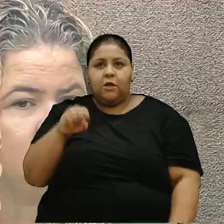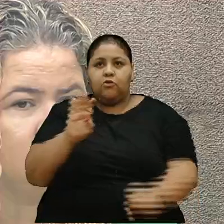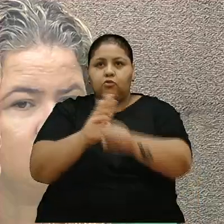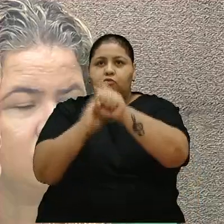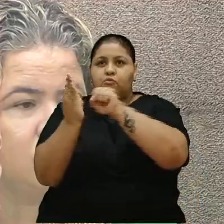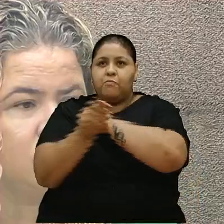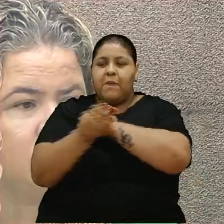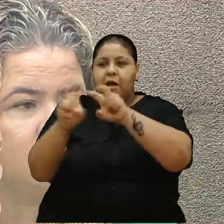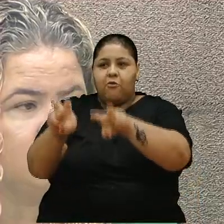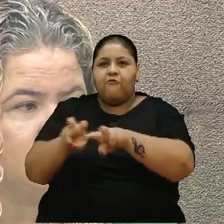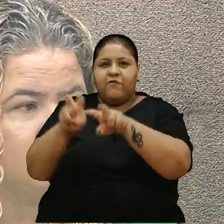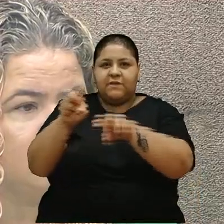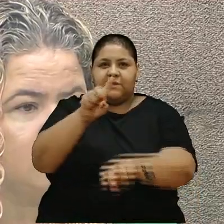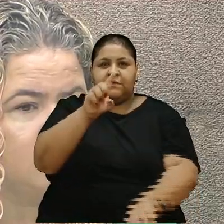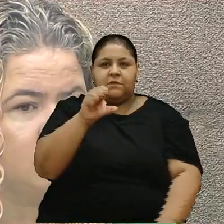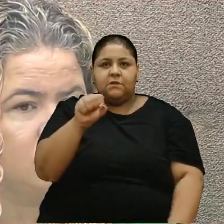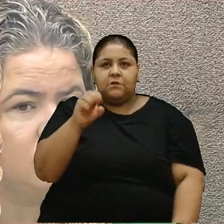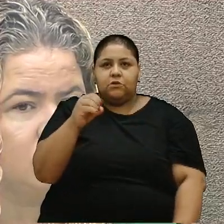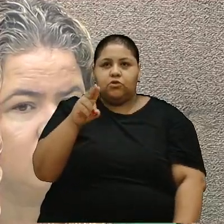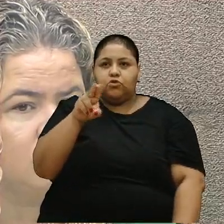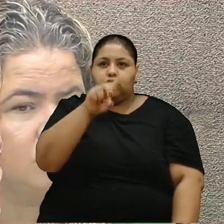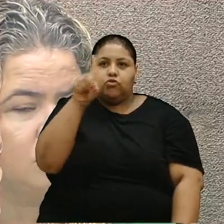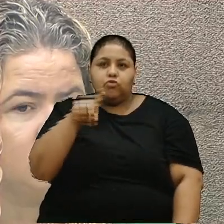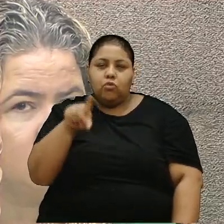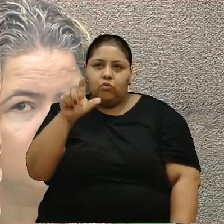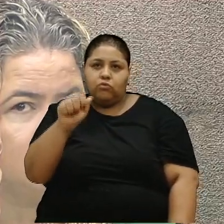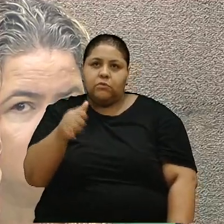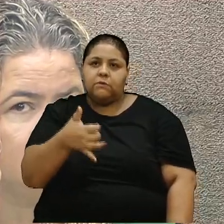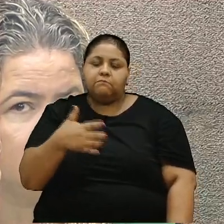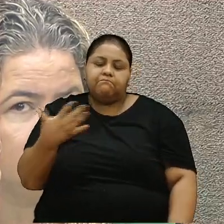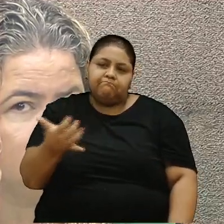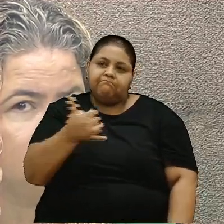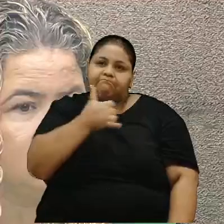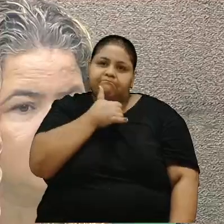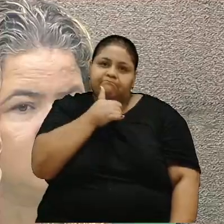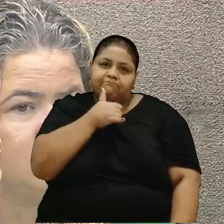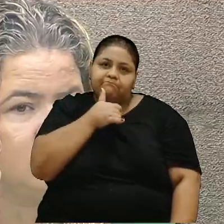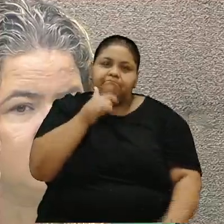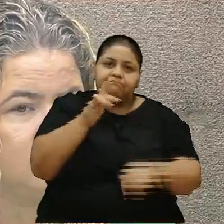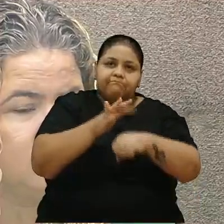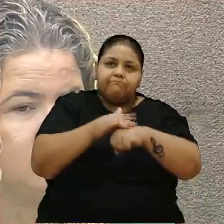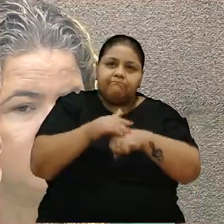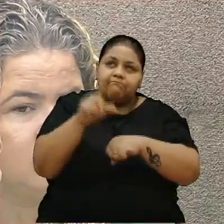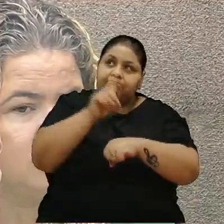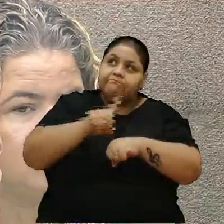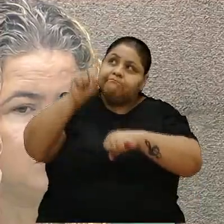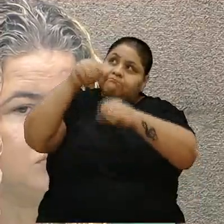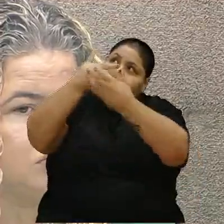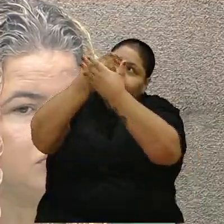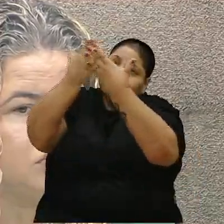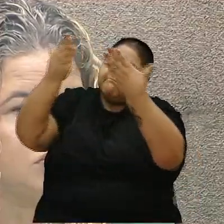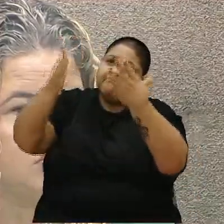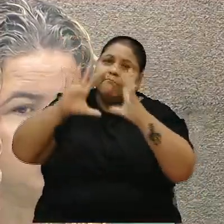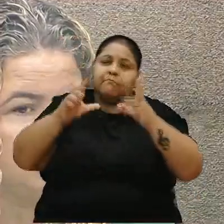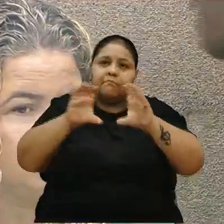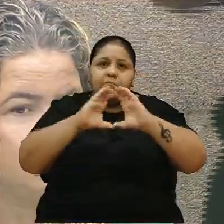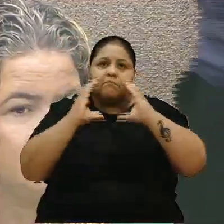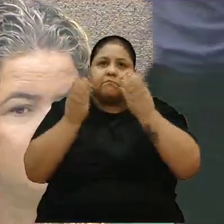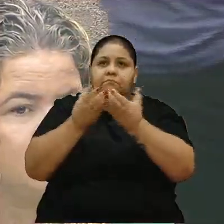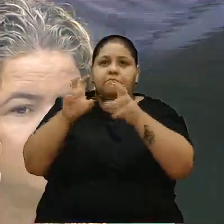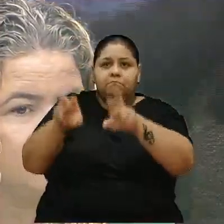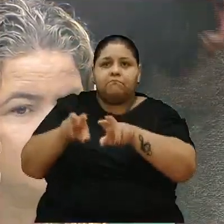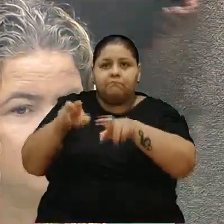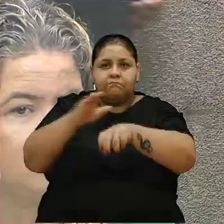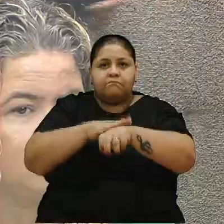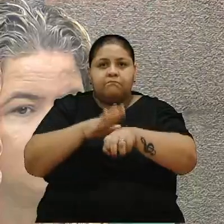deixou, infelizmente, por doença. Então, que Deus o tenha e que toda a comunidade de Fazenda Souza, nesse momento